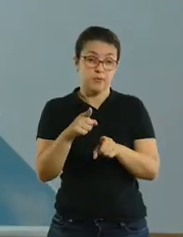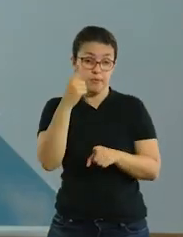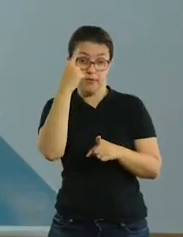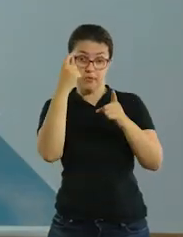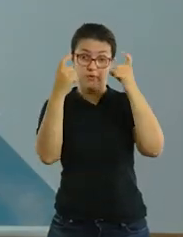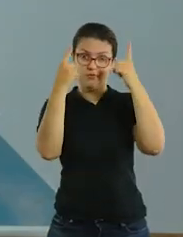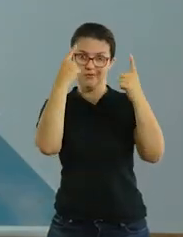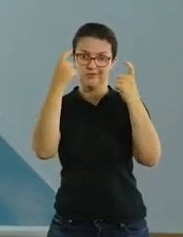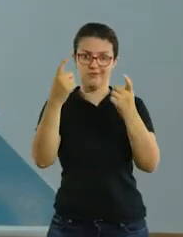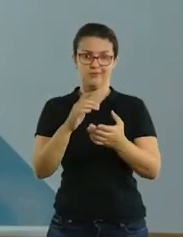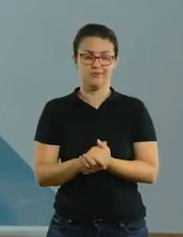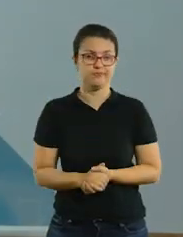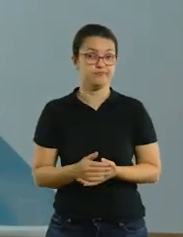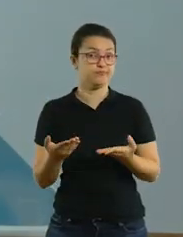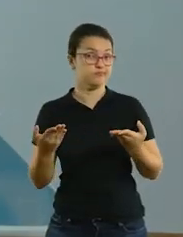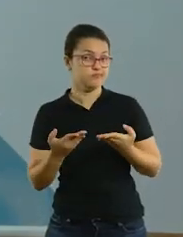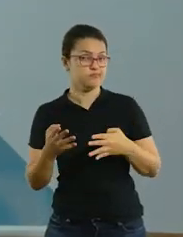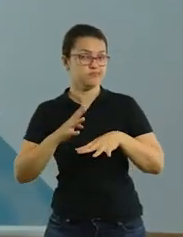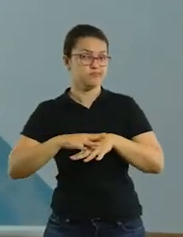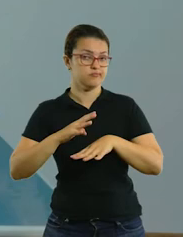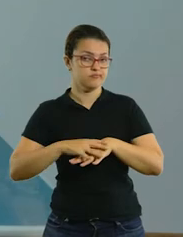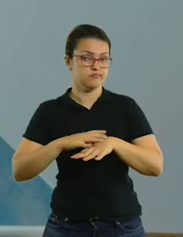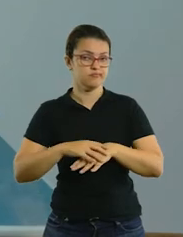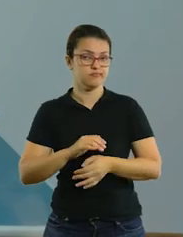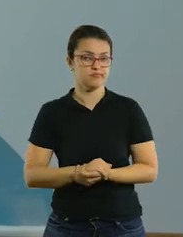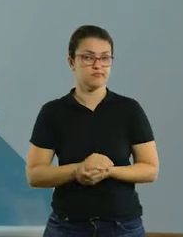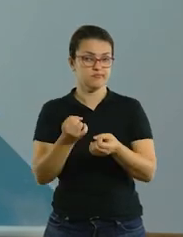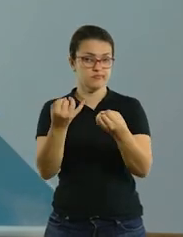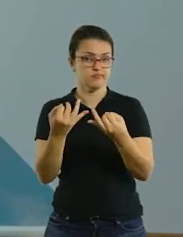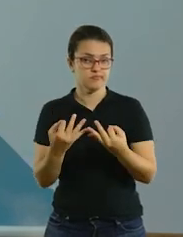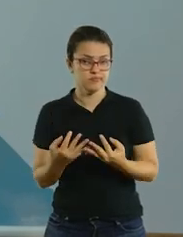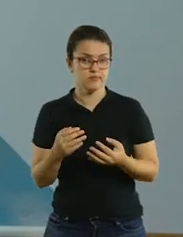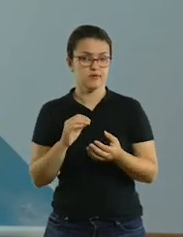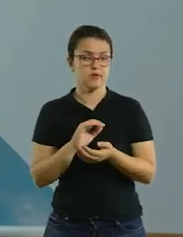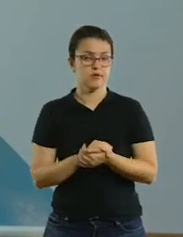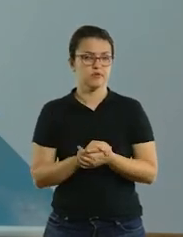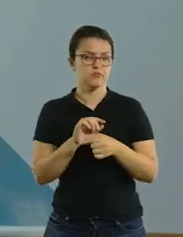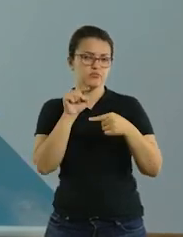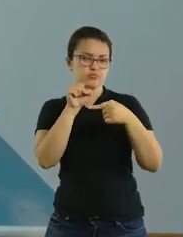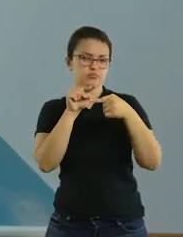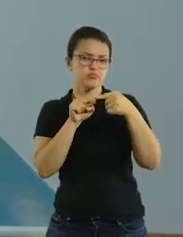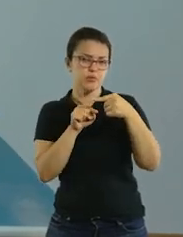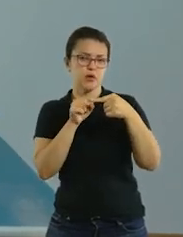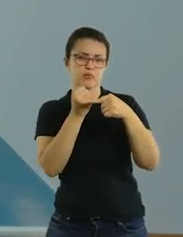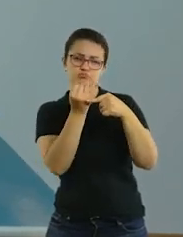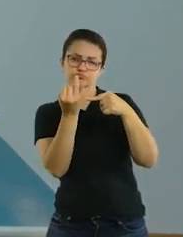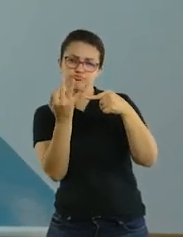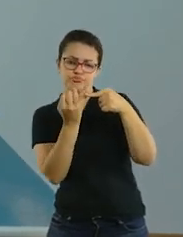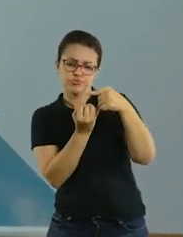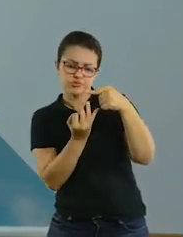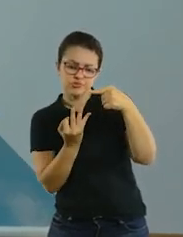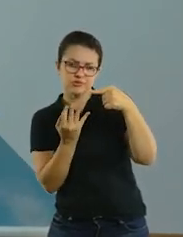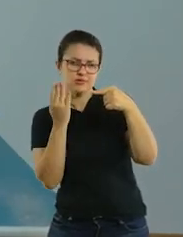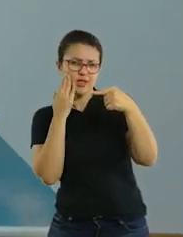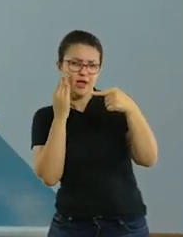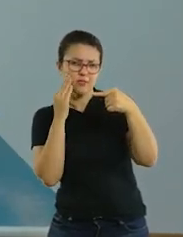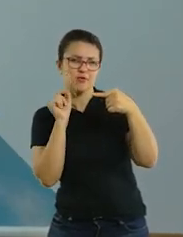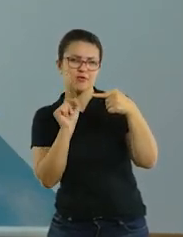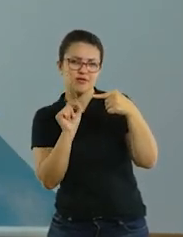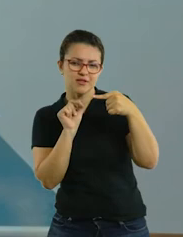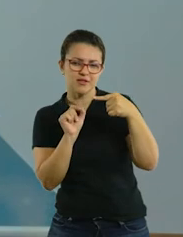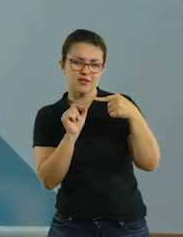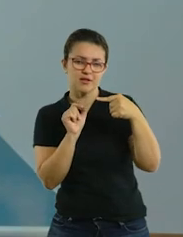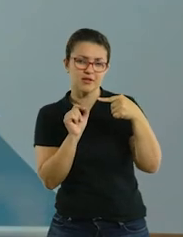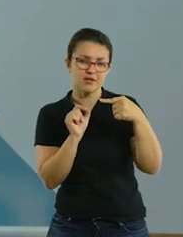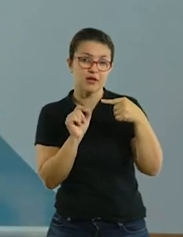nós vamos para a matemática. Em matemática nós vamos falar sobre fração. Vocês sabem o que é fracionar?